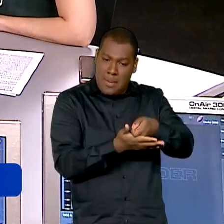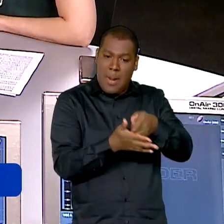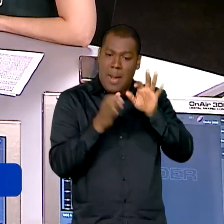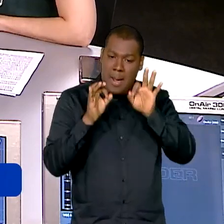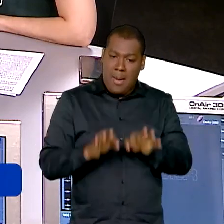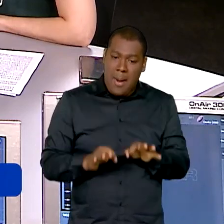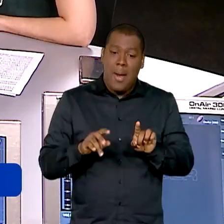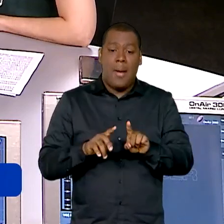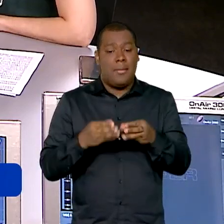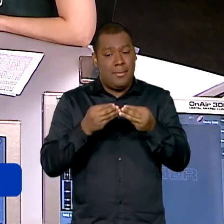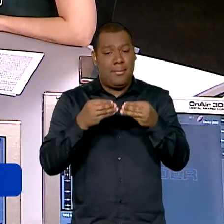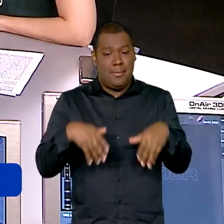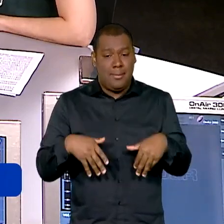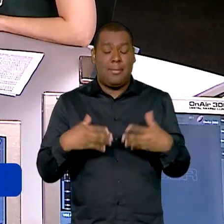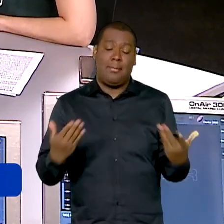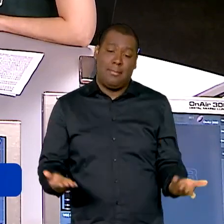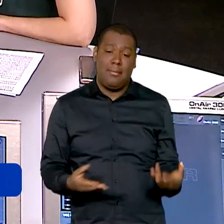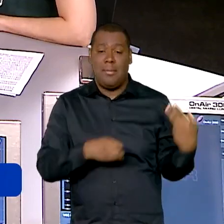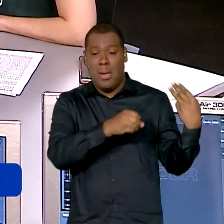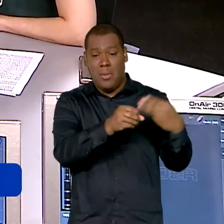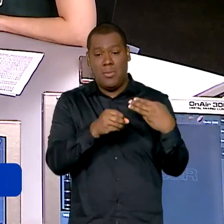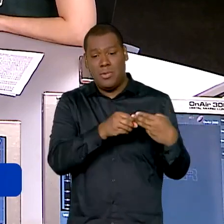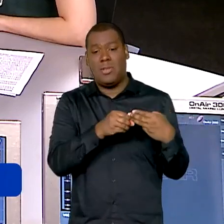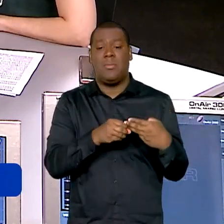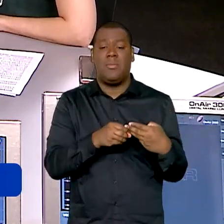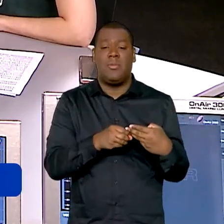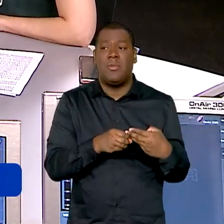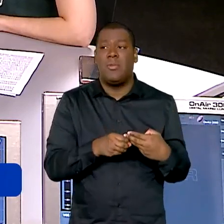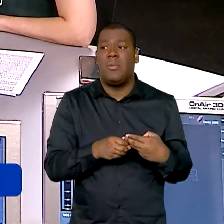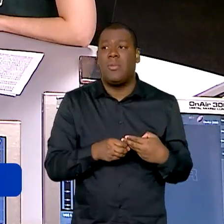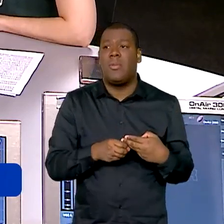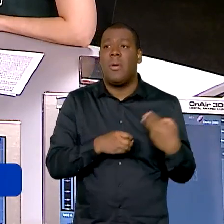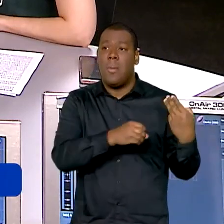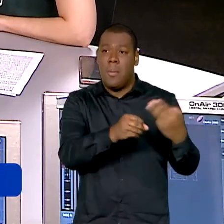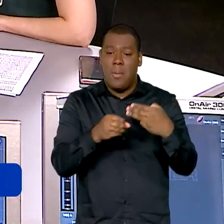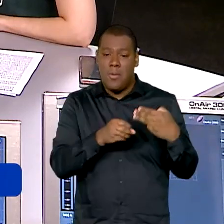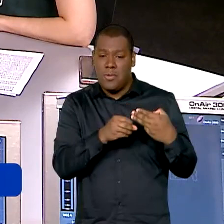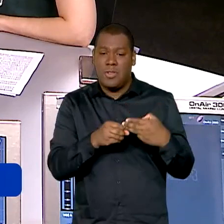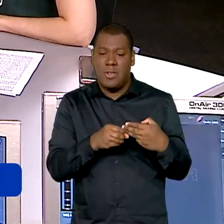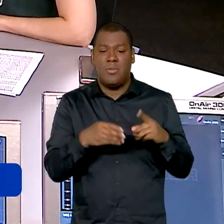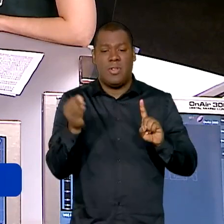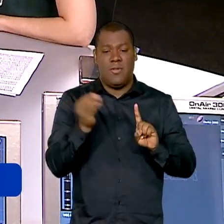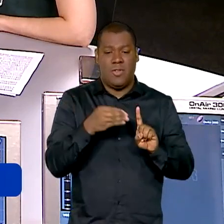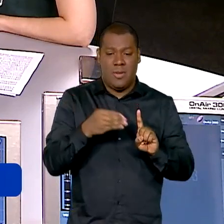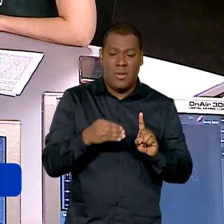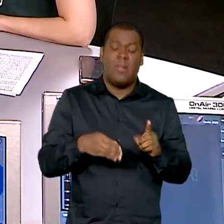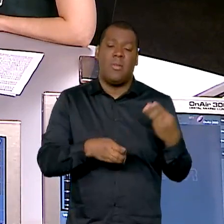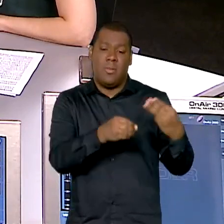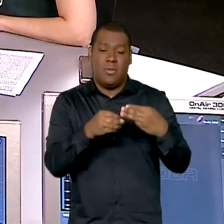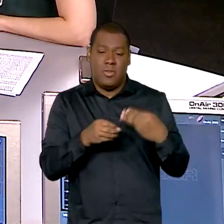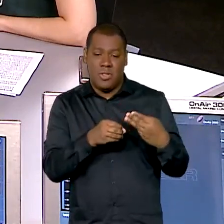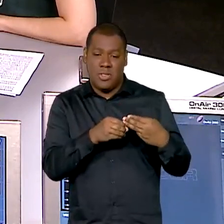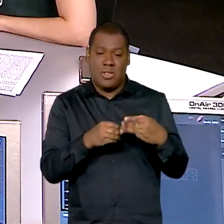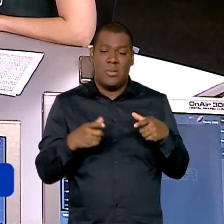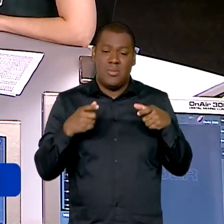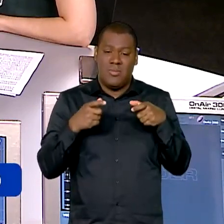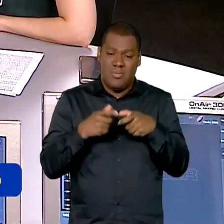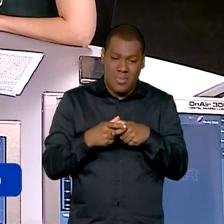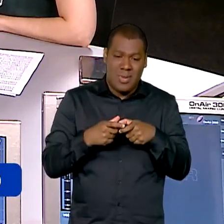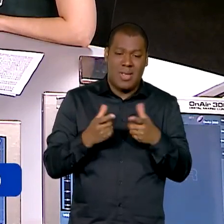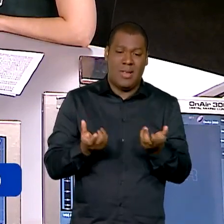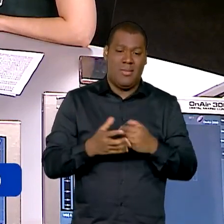caso específico dos municípios, é razoável que municípios mais frágeis, menores, como eu citei, de baixa